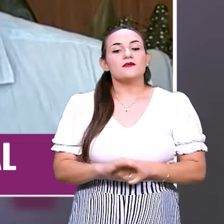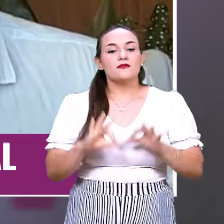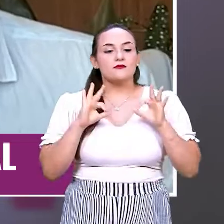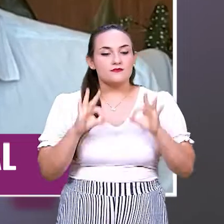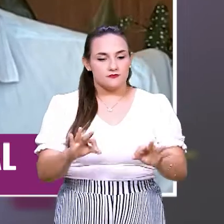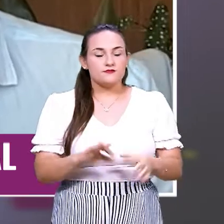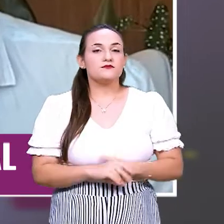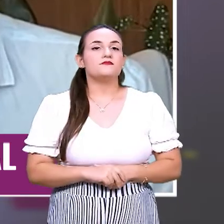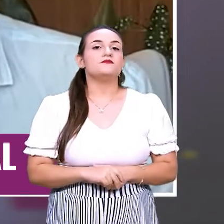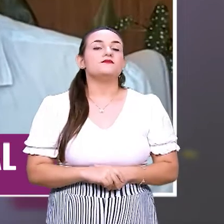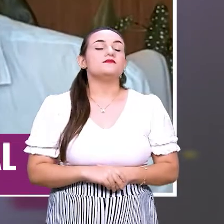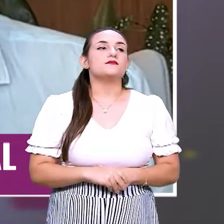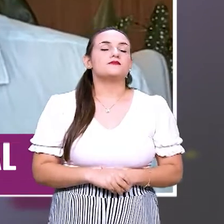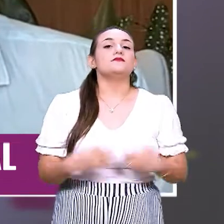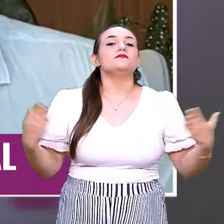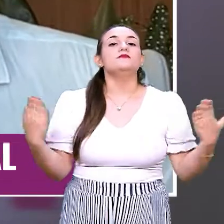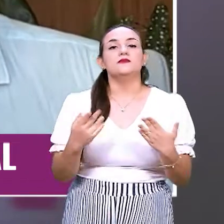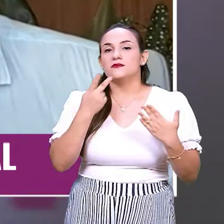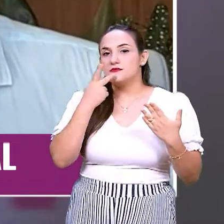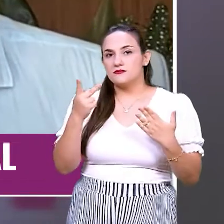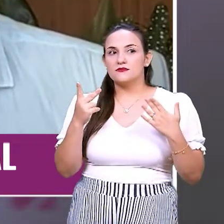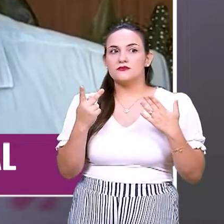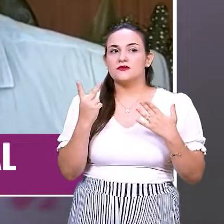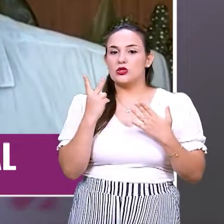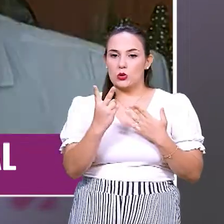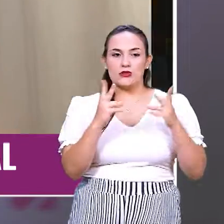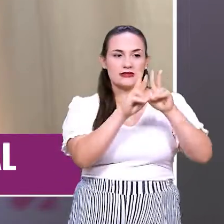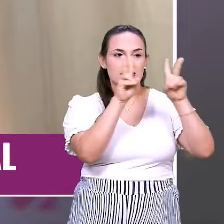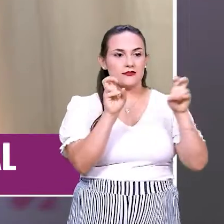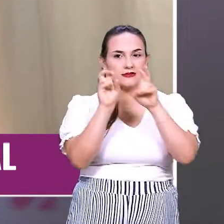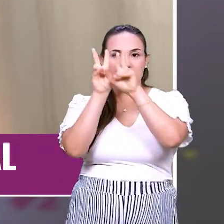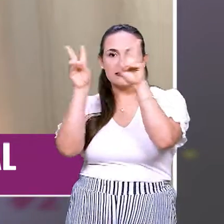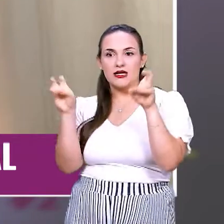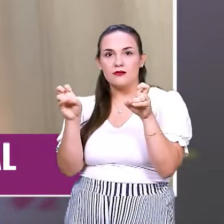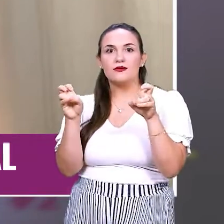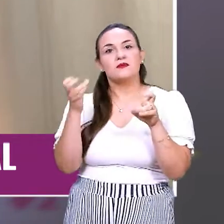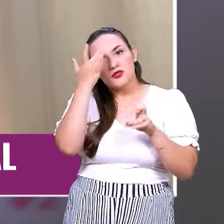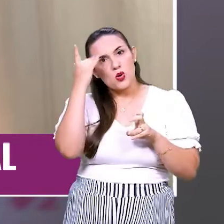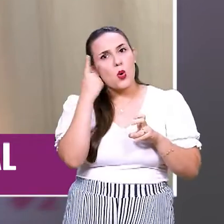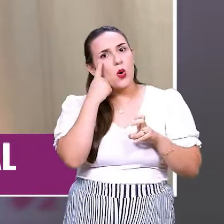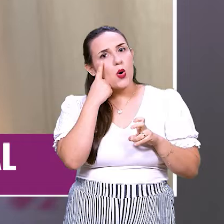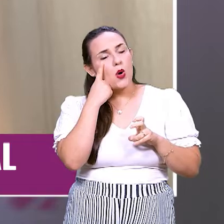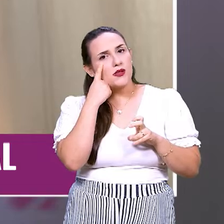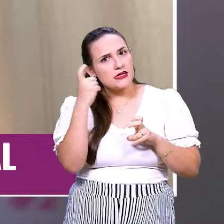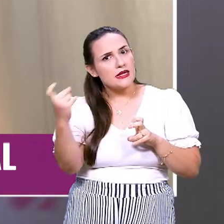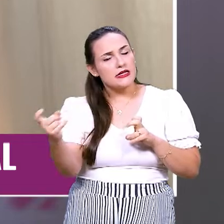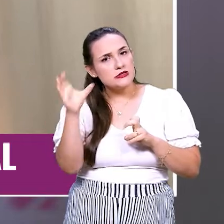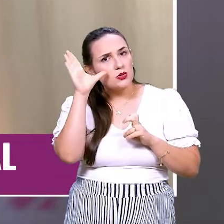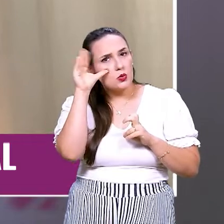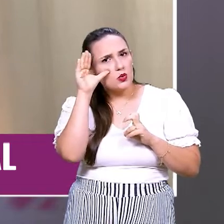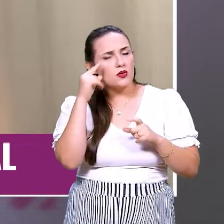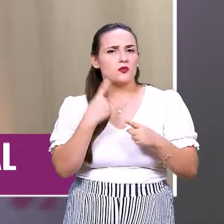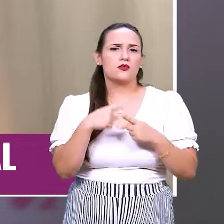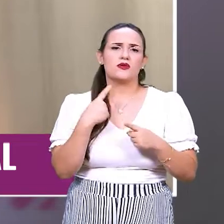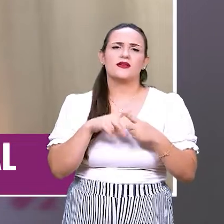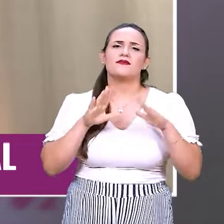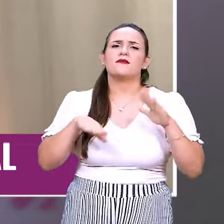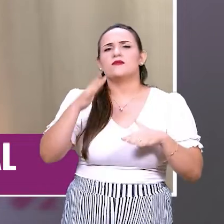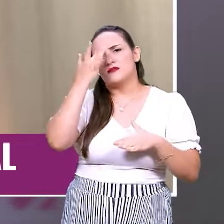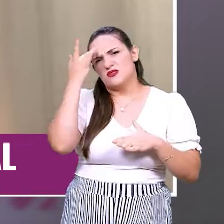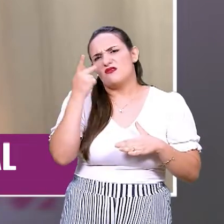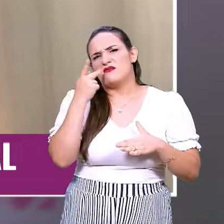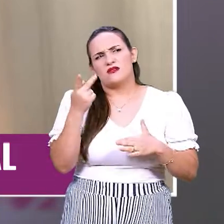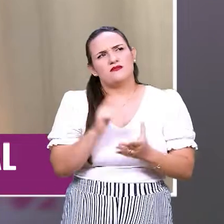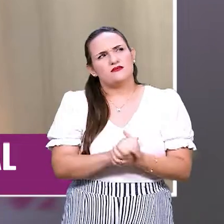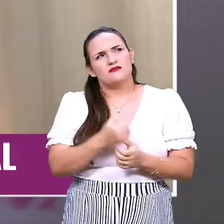Certo. Bom, e a gente vai falar sobre dois temas até que despertam a curiosidade das pessoas, porque muita gente vai se perguntar